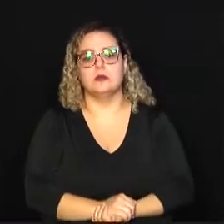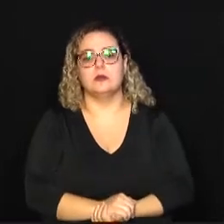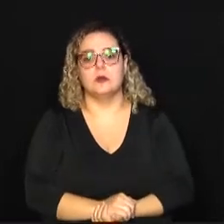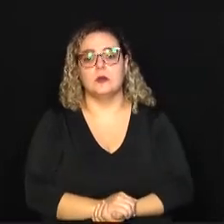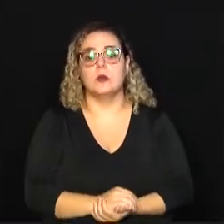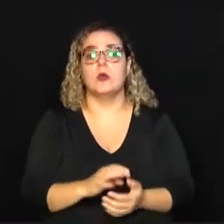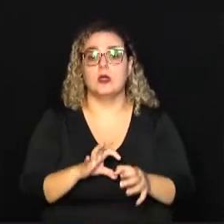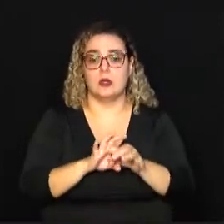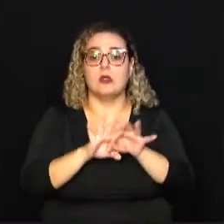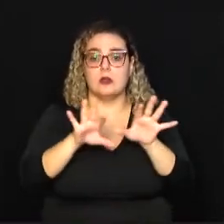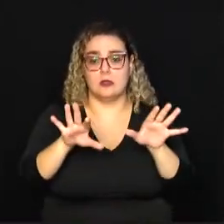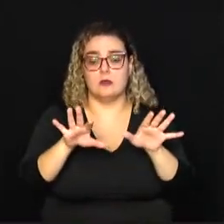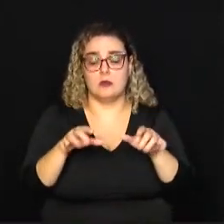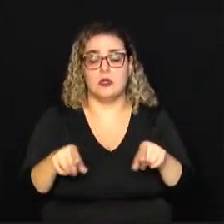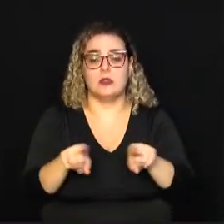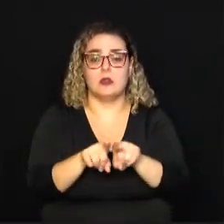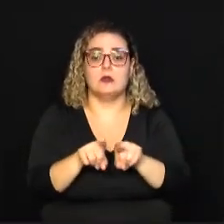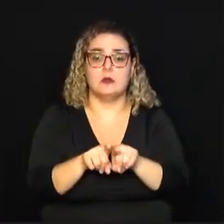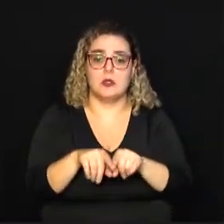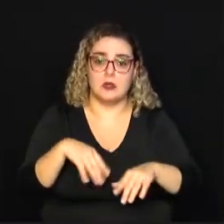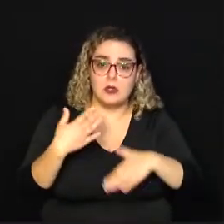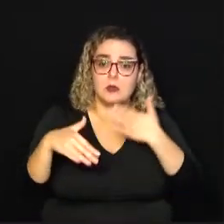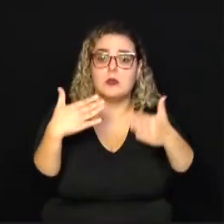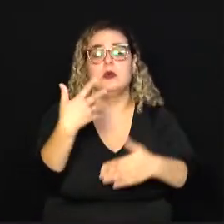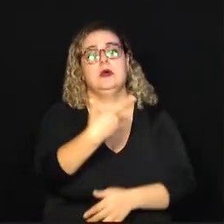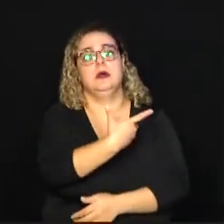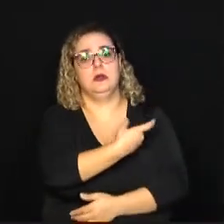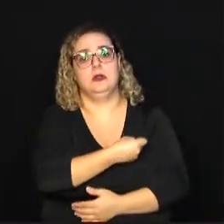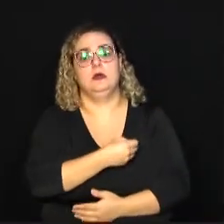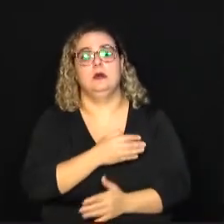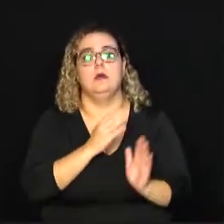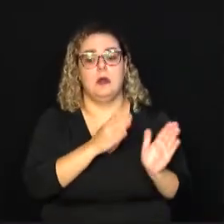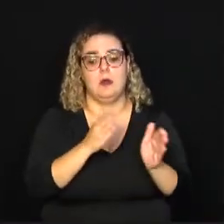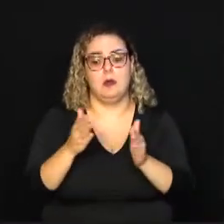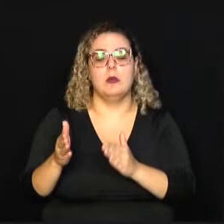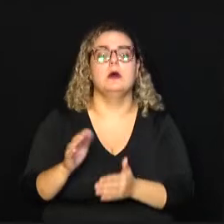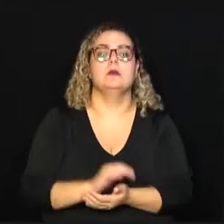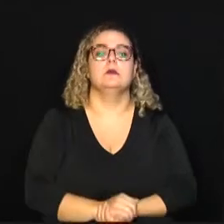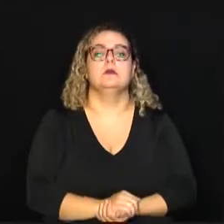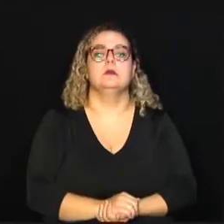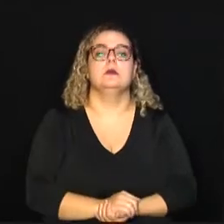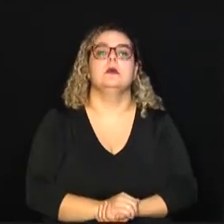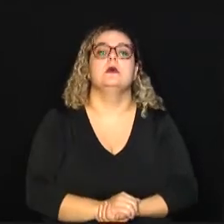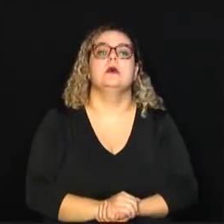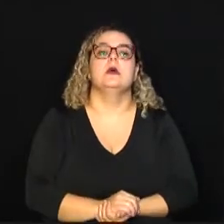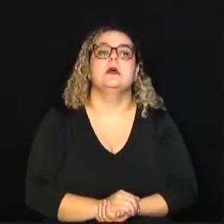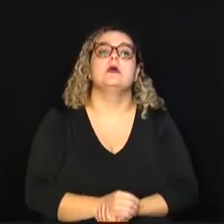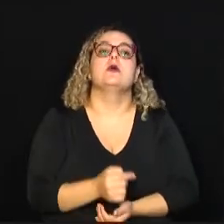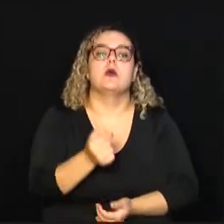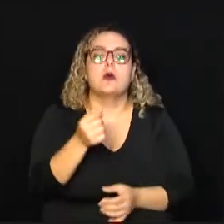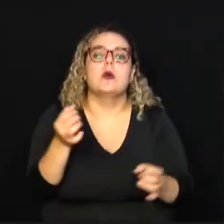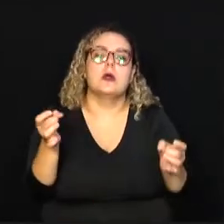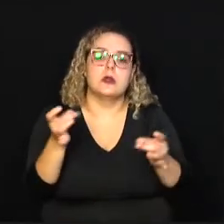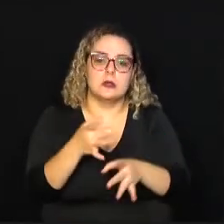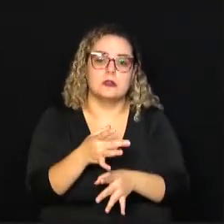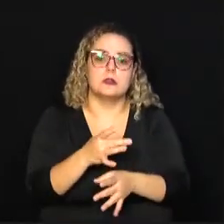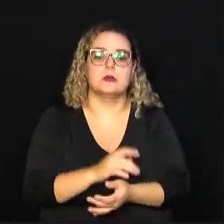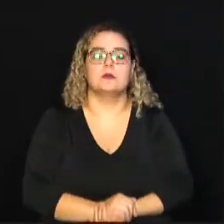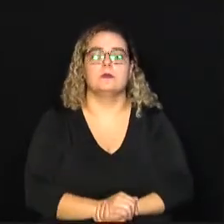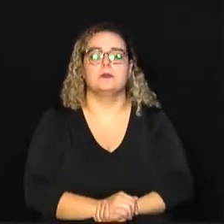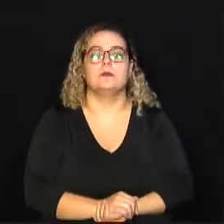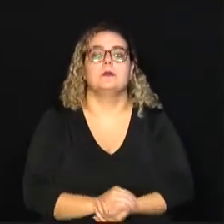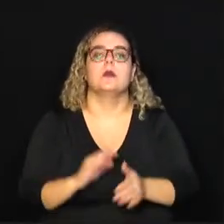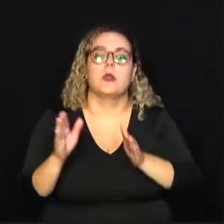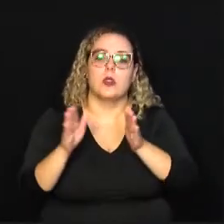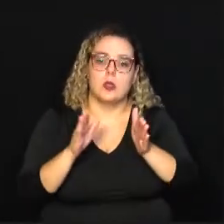liberar a produção dessas vacinas integralmente em território nacional. Vou caminhando aqui para fechar, né? Então, nesse sentido,